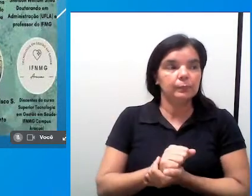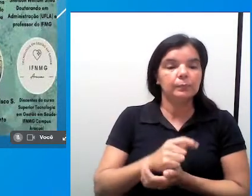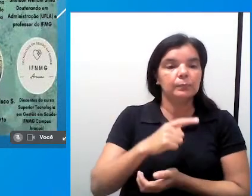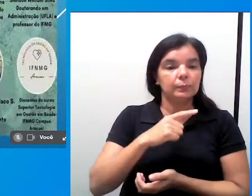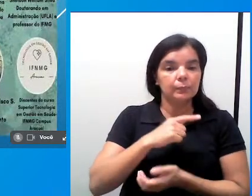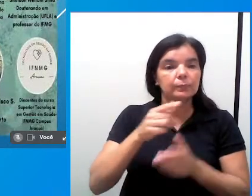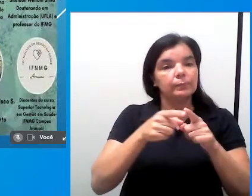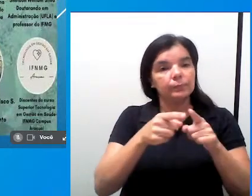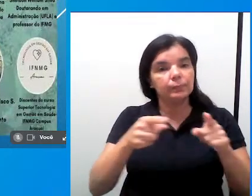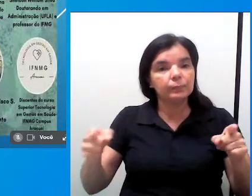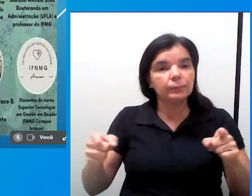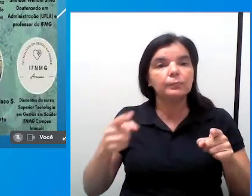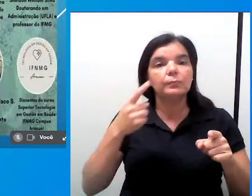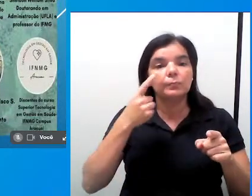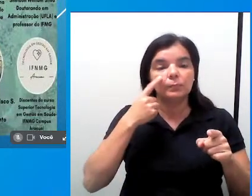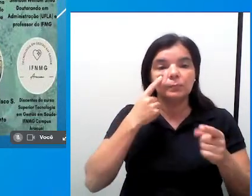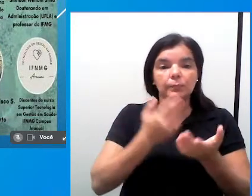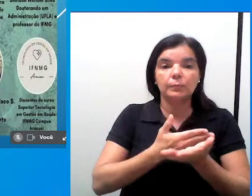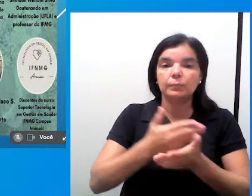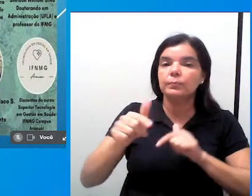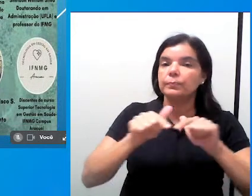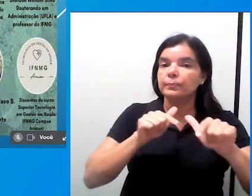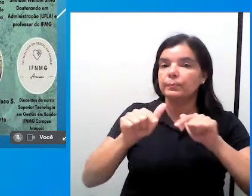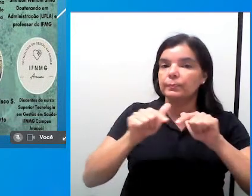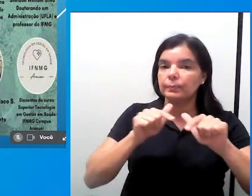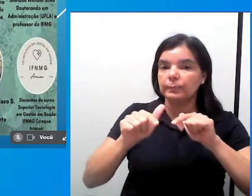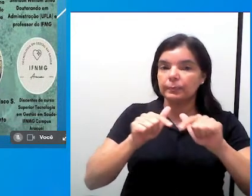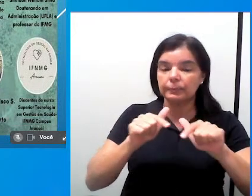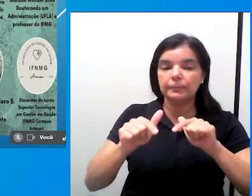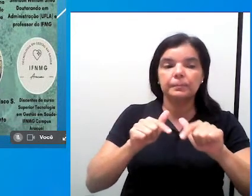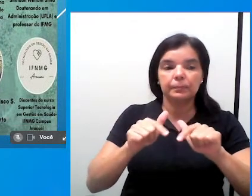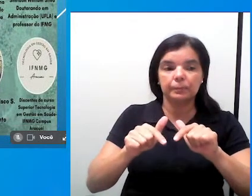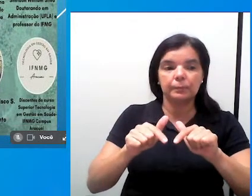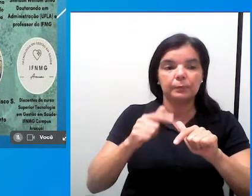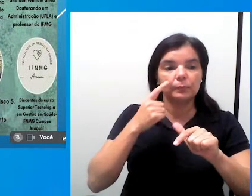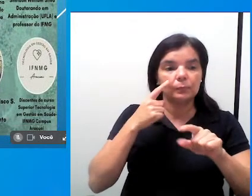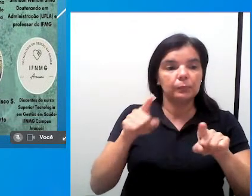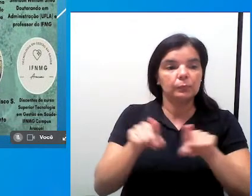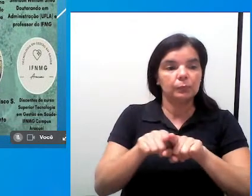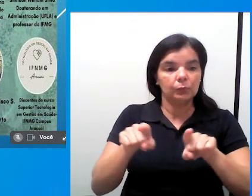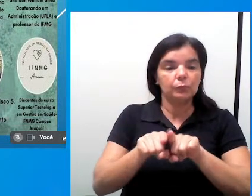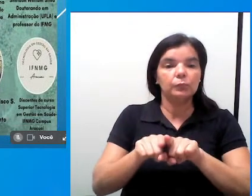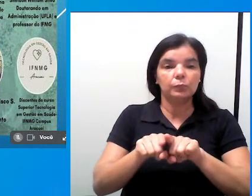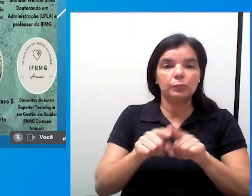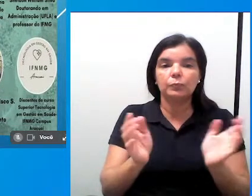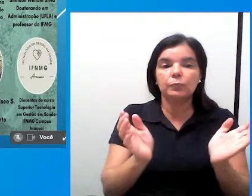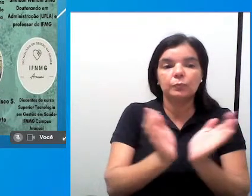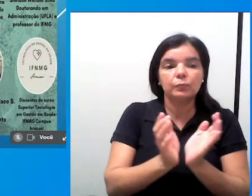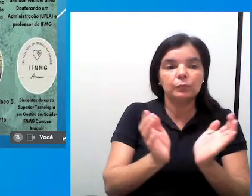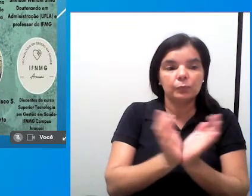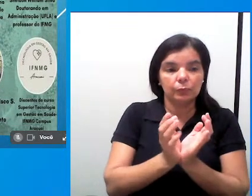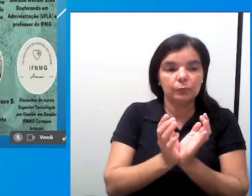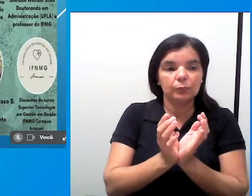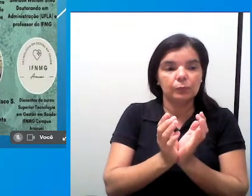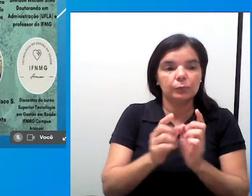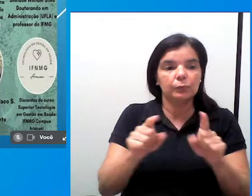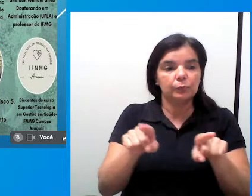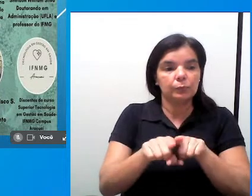Dando sequência, nós começamos um trabalho que foi levado, inclusive, para os comitês regionais